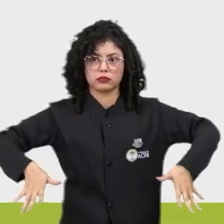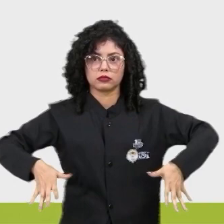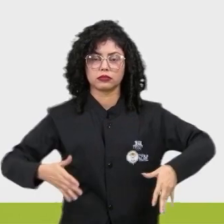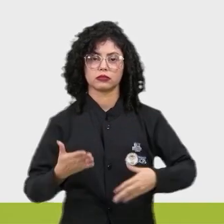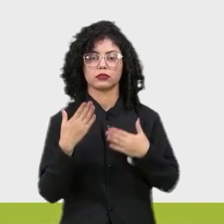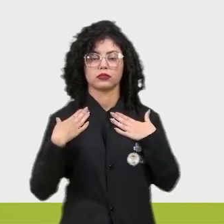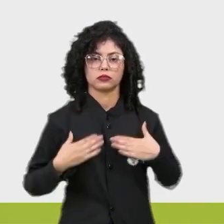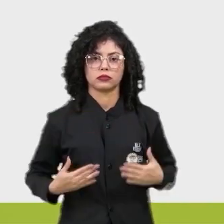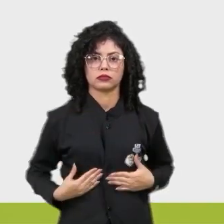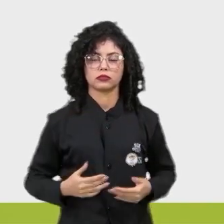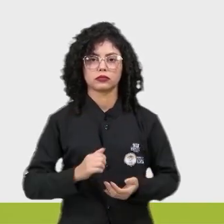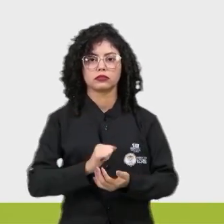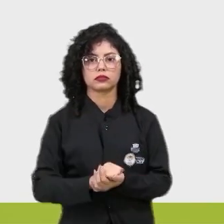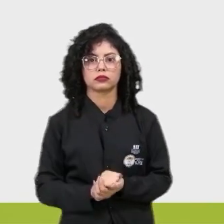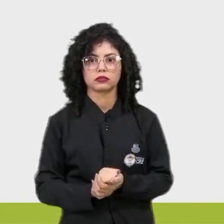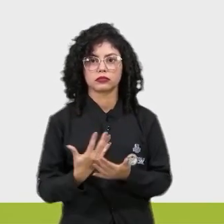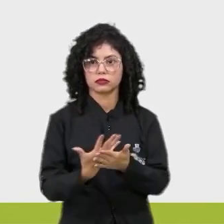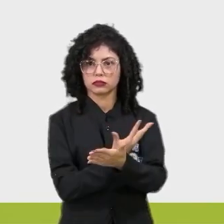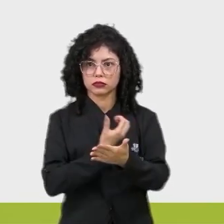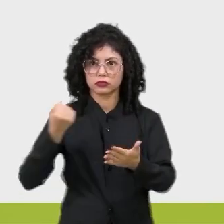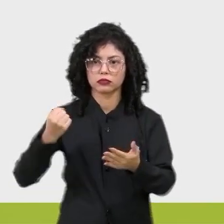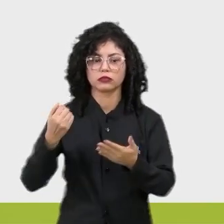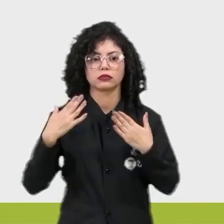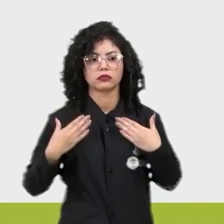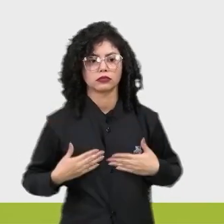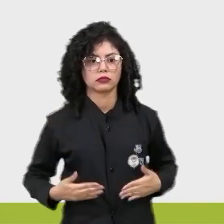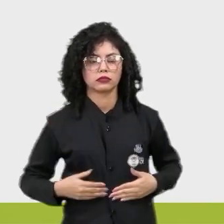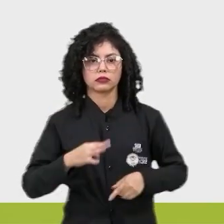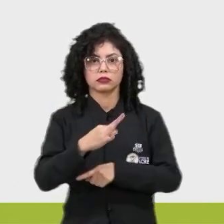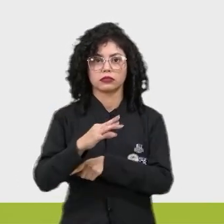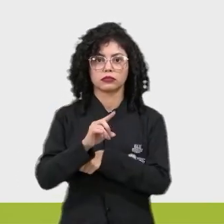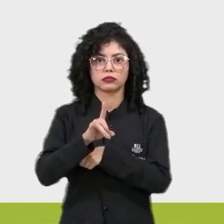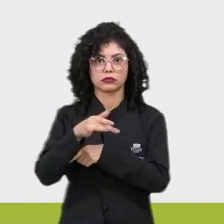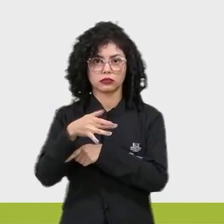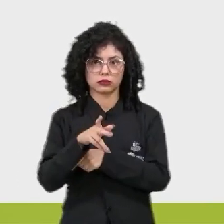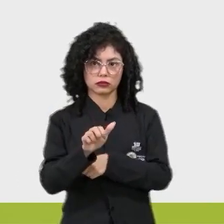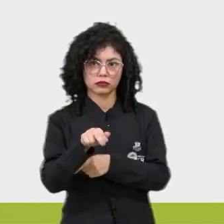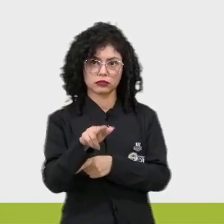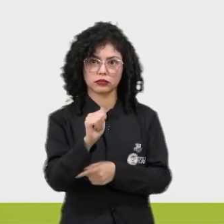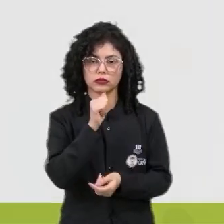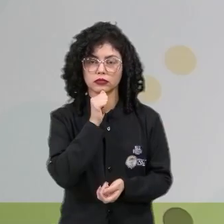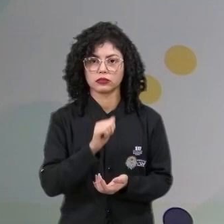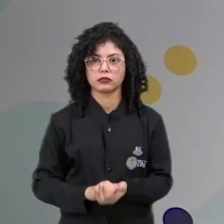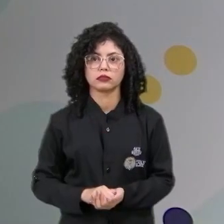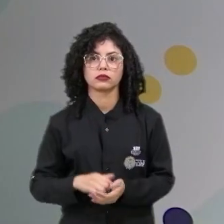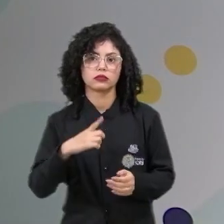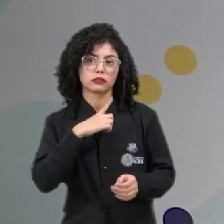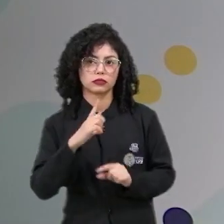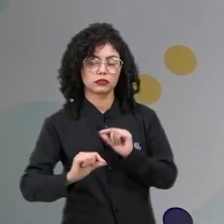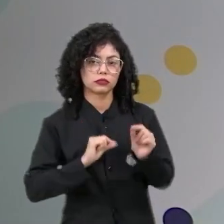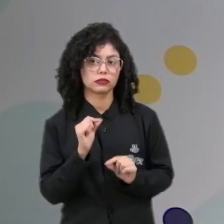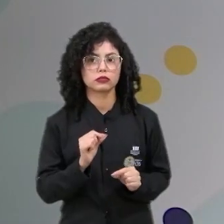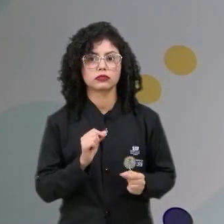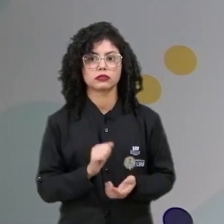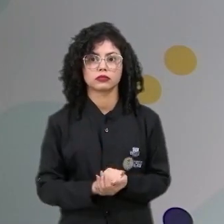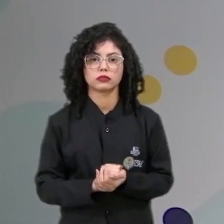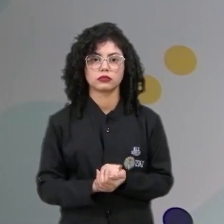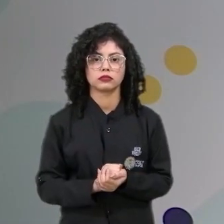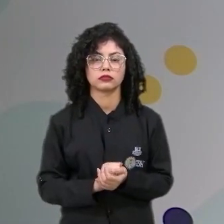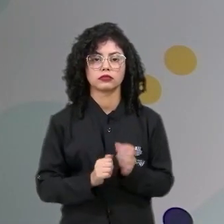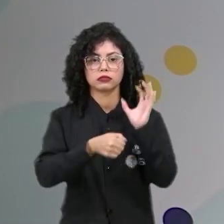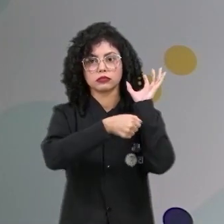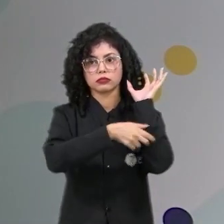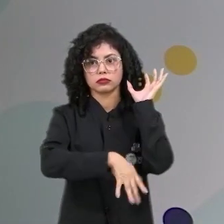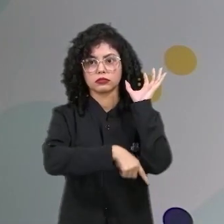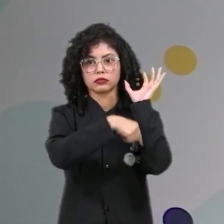E tirar do nosso corpo também as toxinas. Ele tem uma composição. Ele tem os vasos